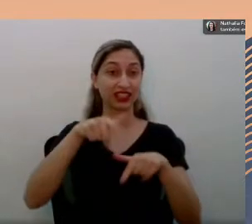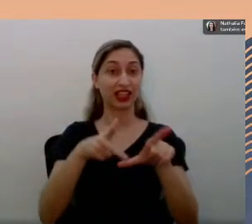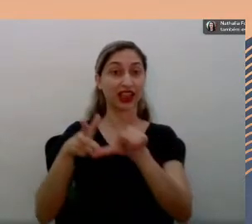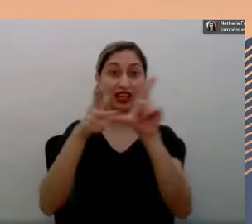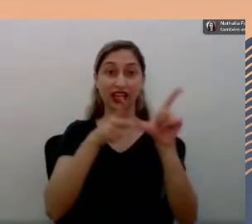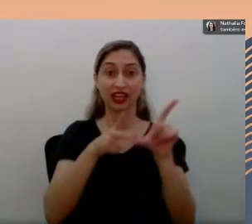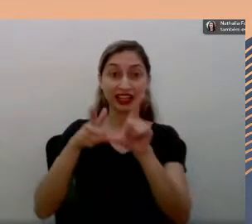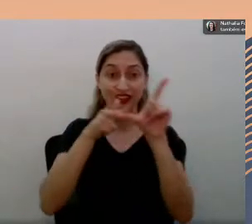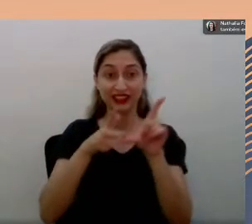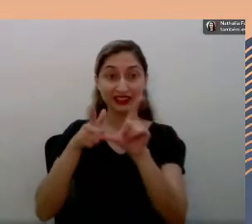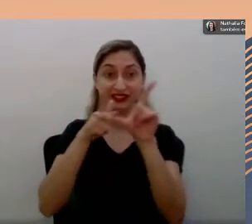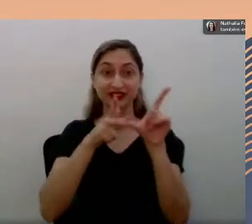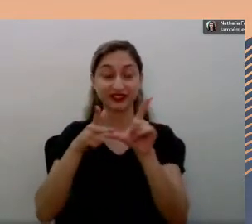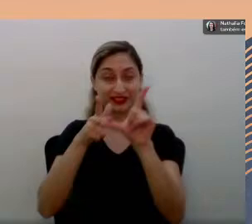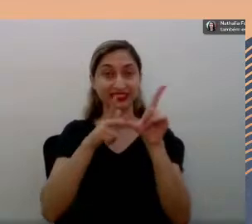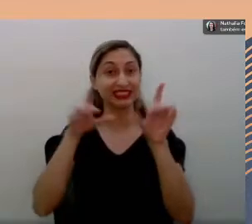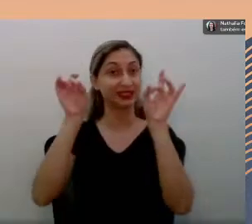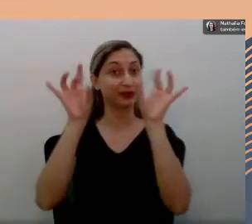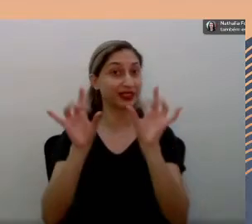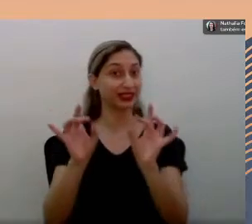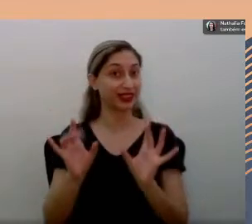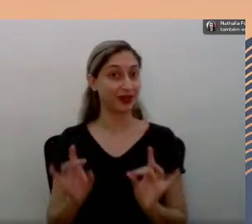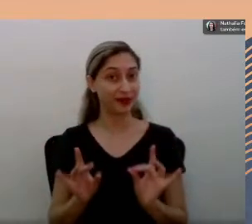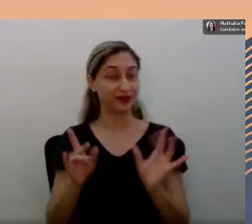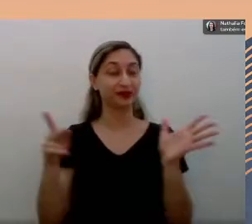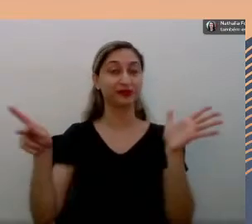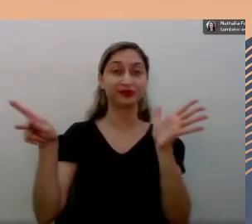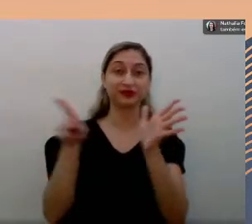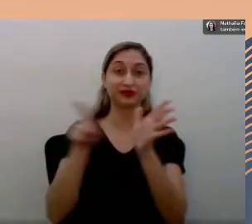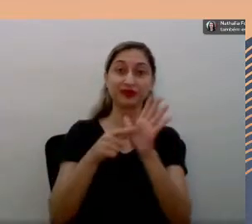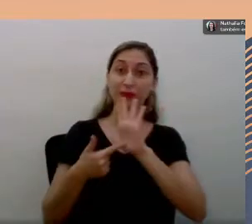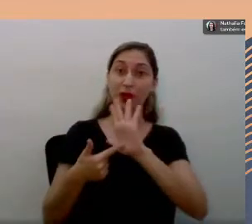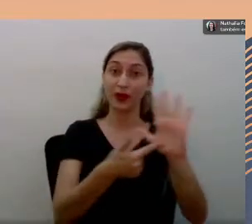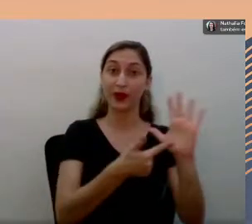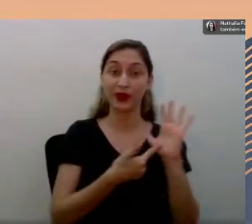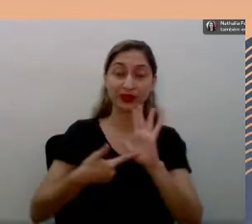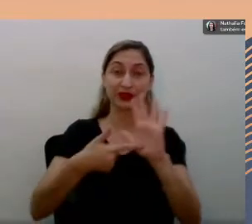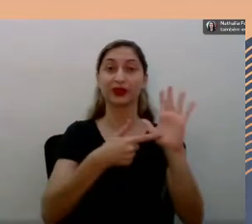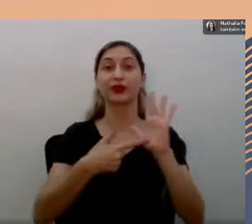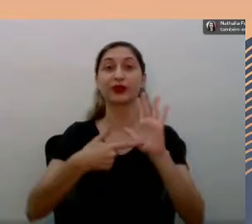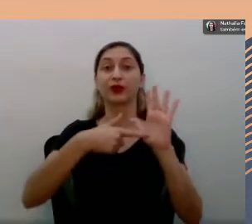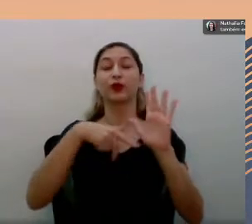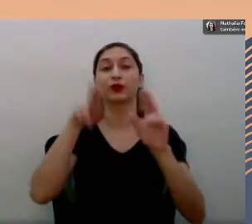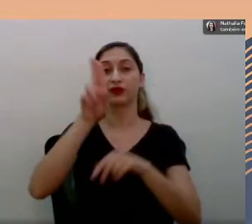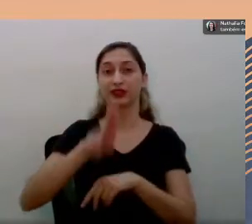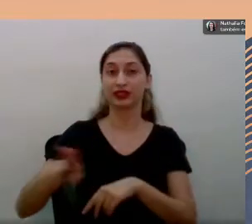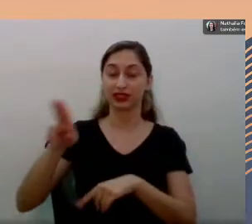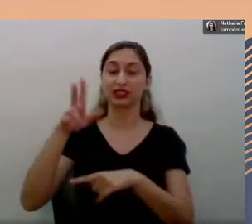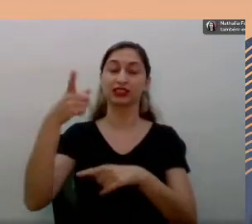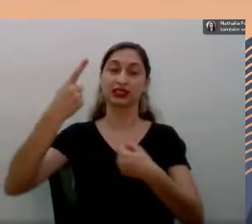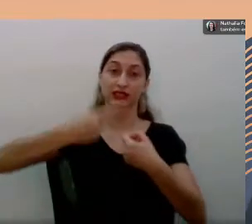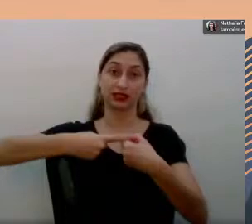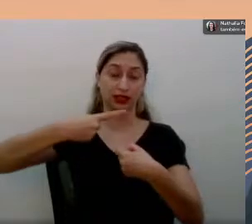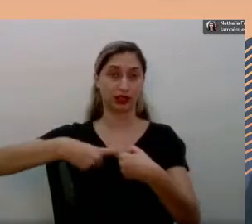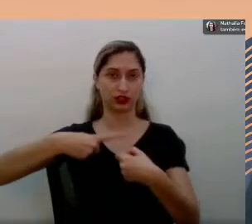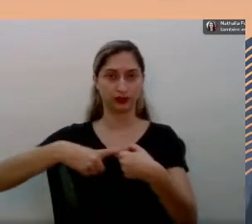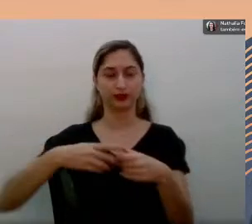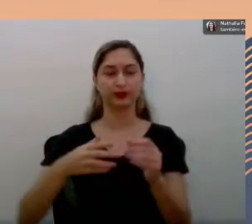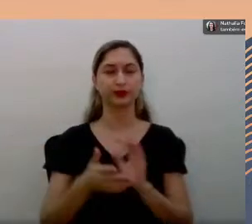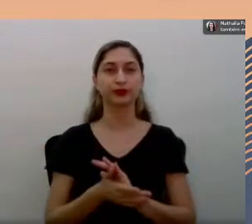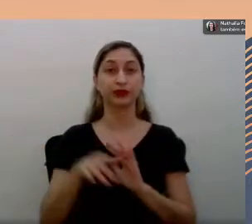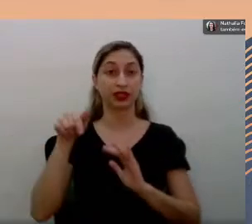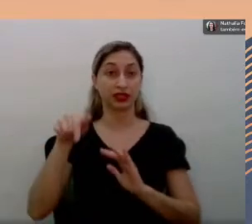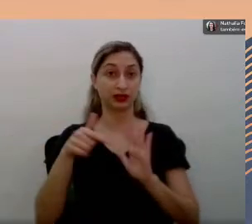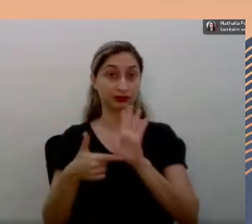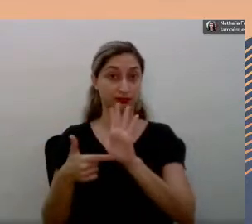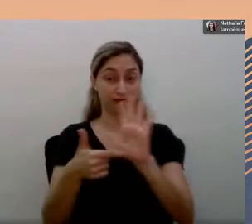edição especial da amostra na universidade cidade gestos afetos manifestos de urbanidade essa mostra ela